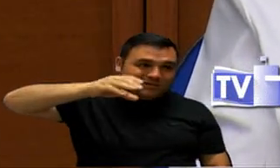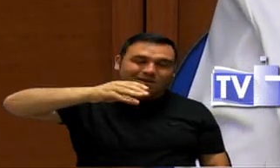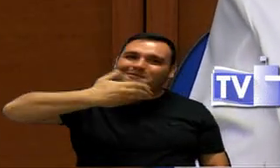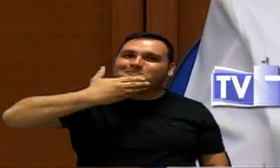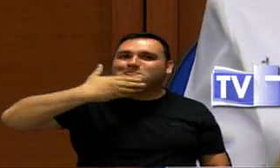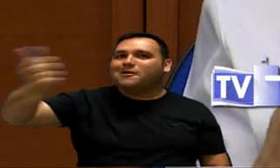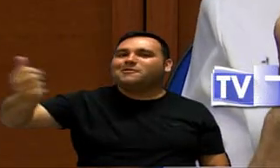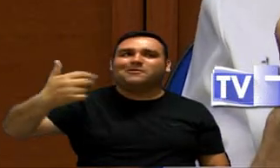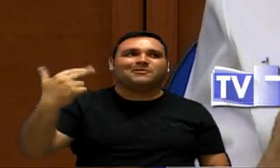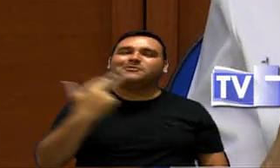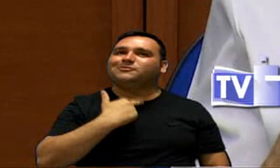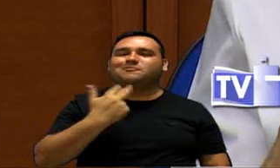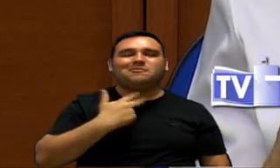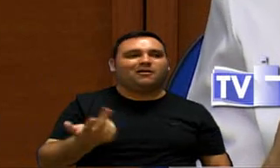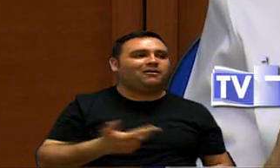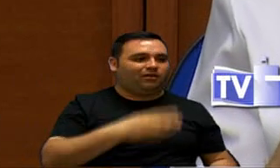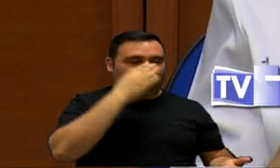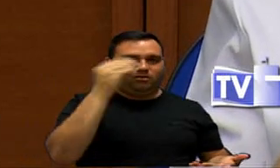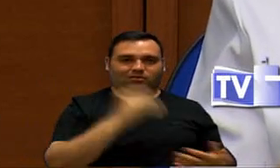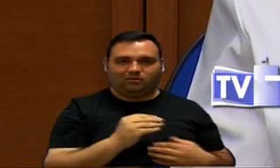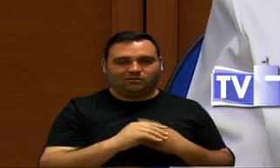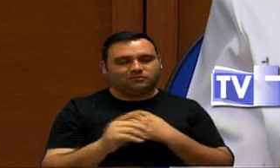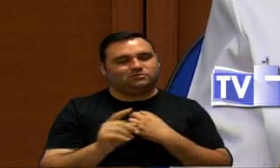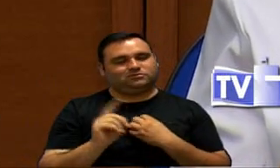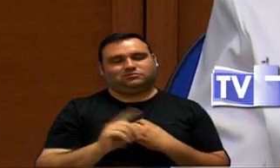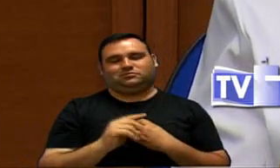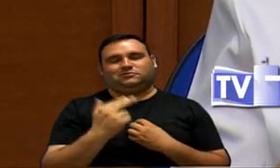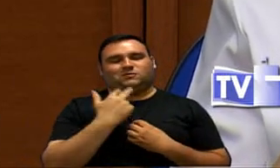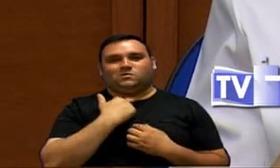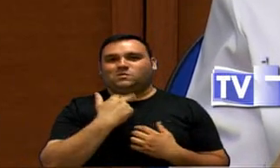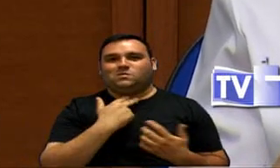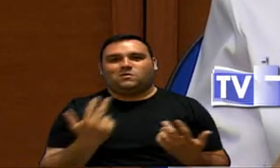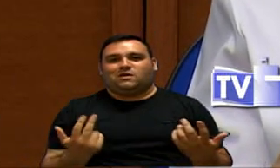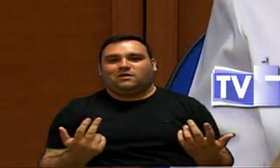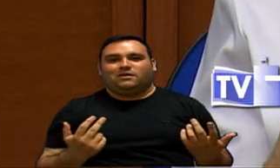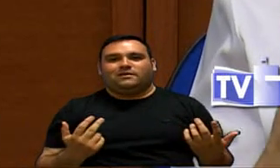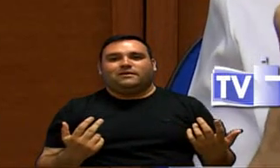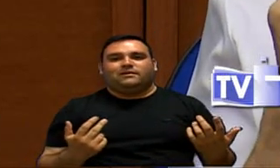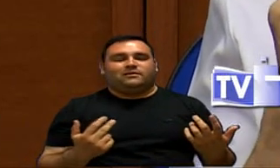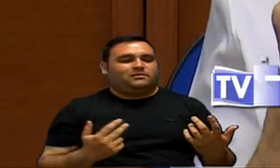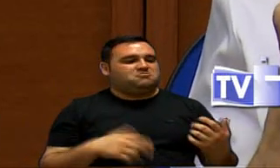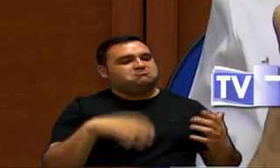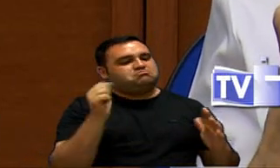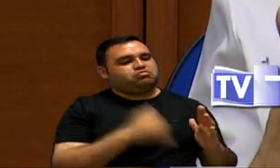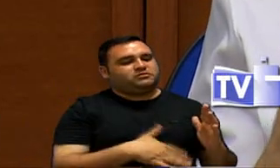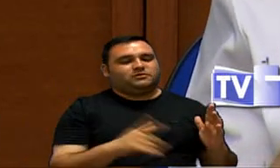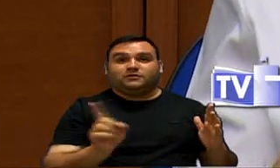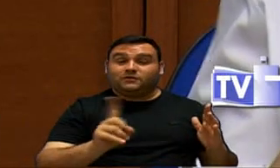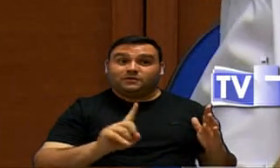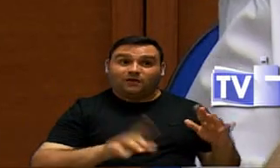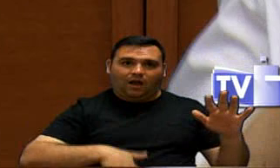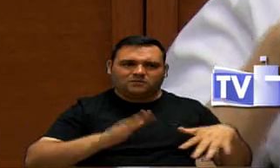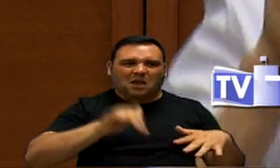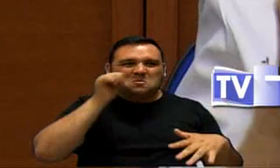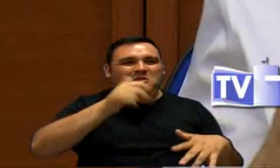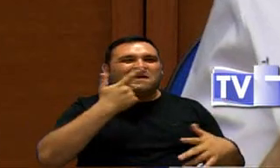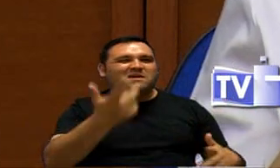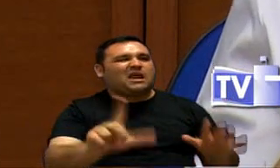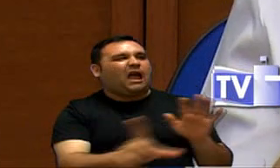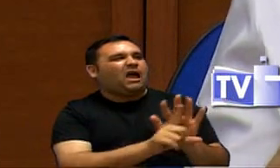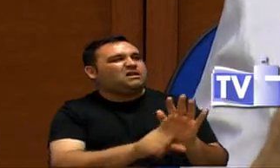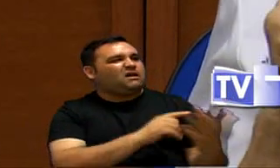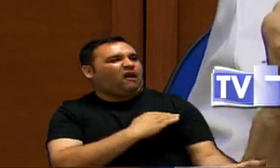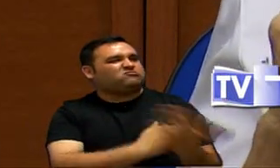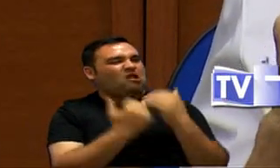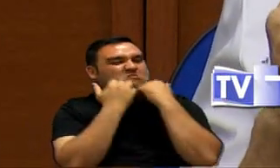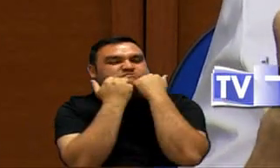pode fazer com que ela seja, não podemos deixar com que ela seja desmoralizada. Quando eu ouço uma mulher falar, a lei não me serviu